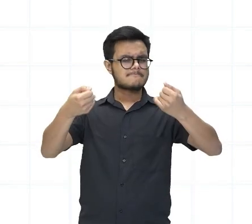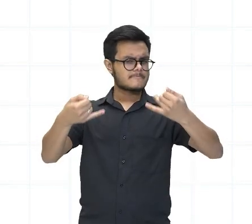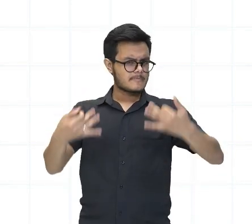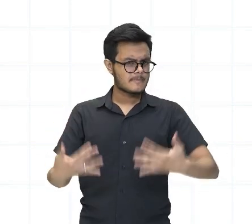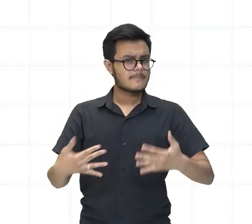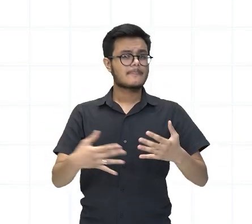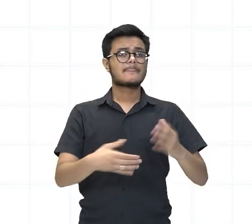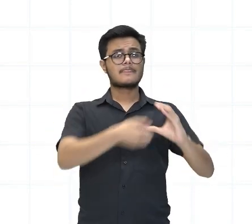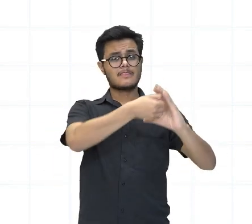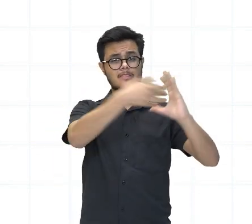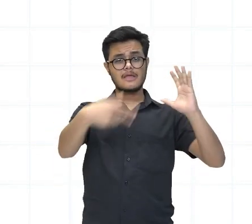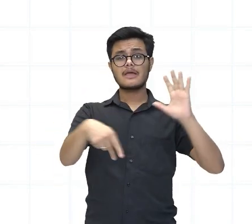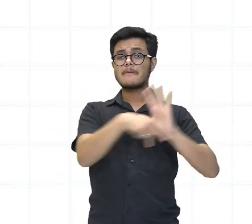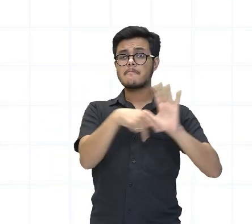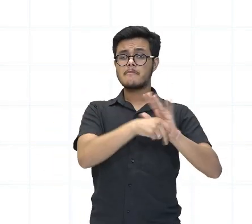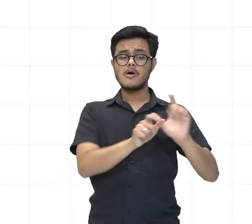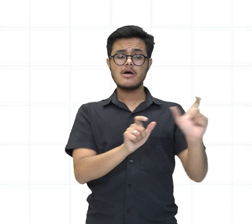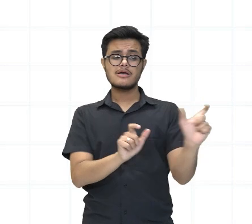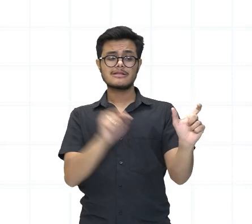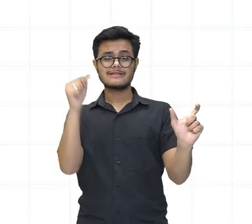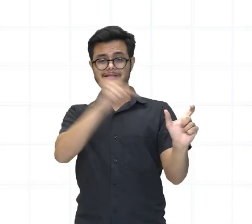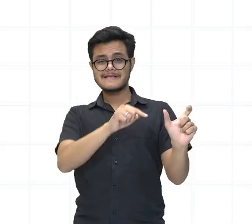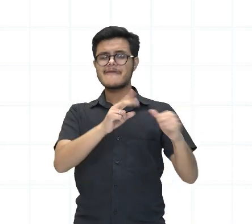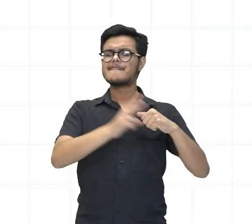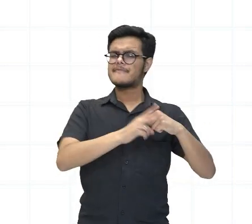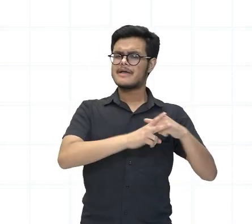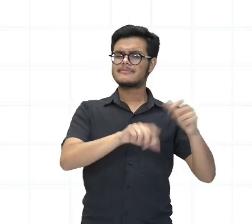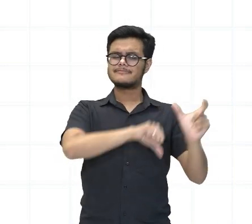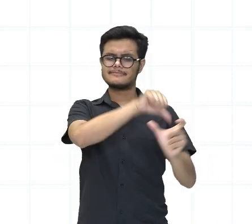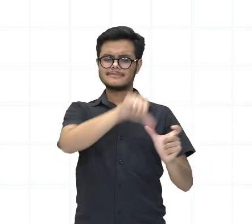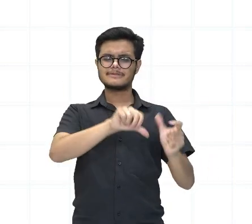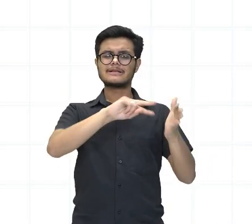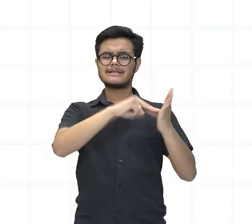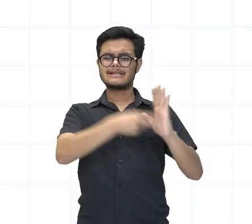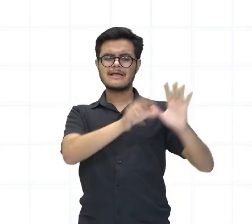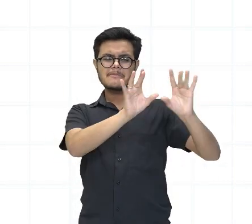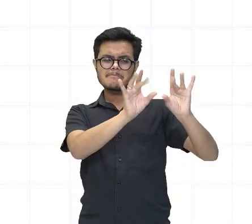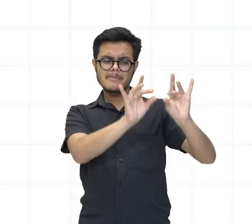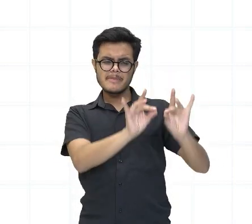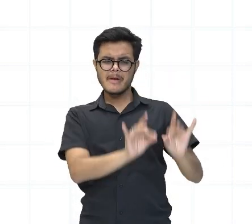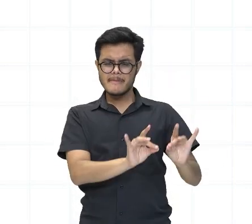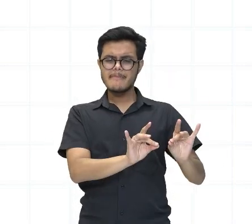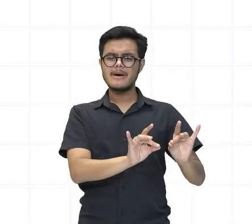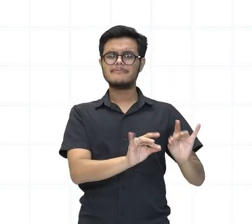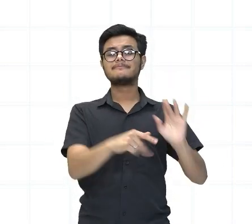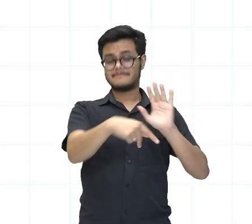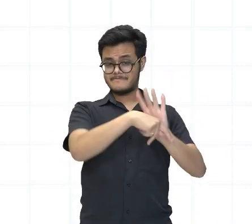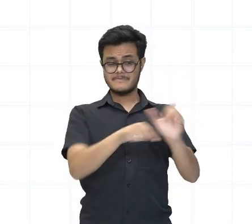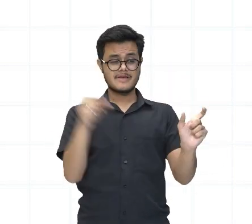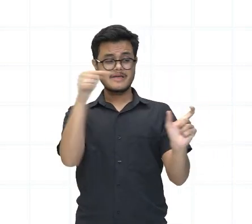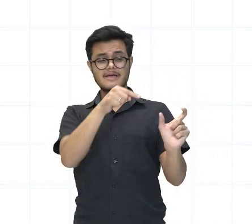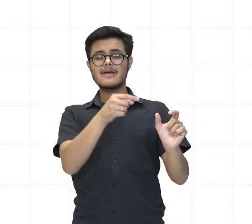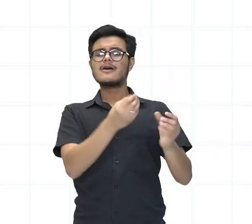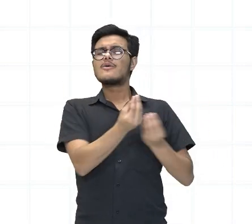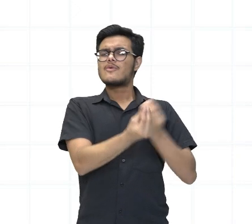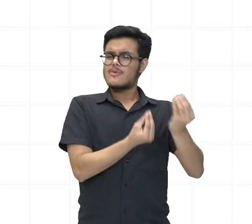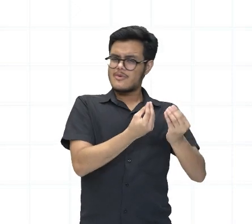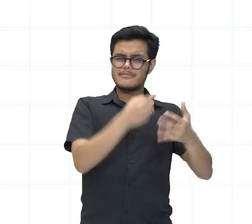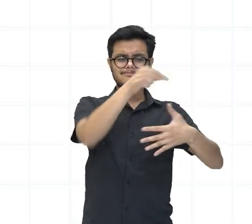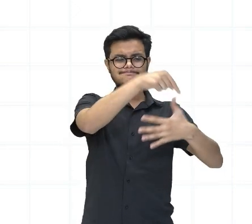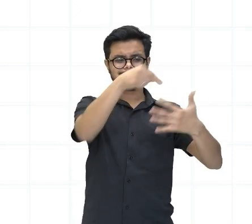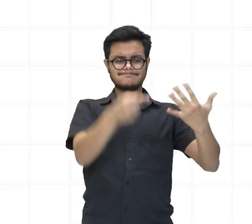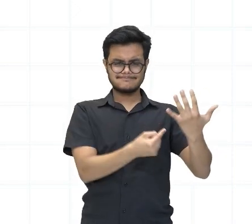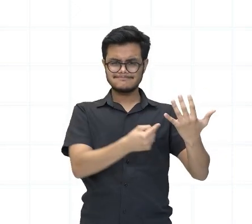características morfológicas, ou seja, justamente da estrutura da palavra, a forma como a palavra se organiza,